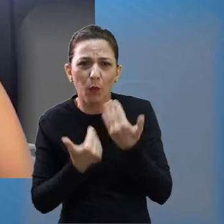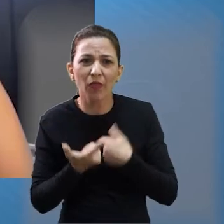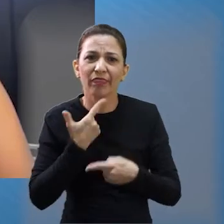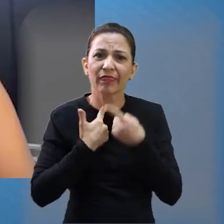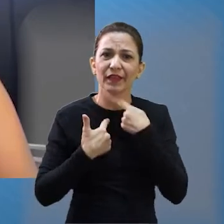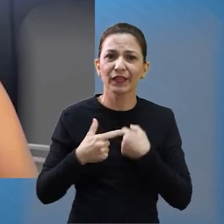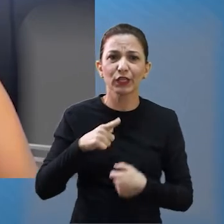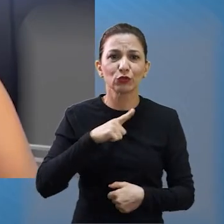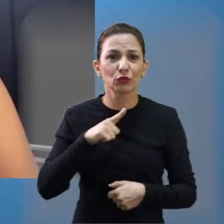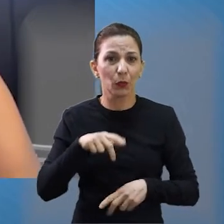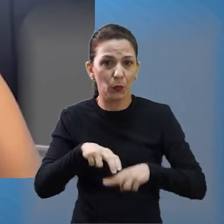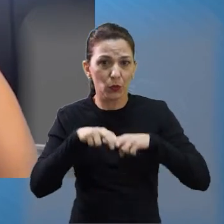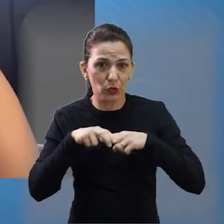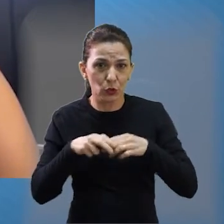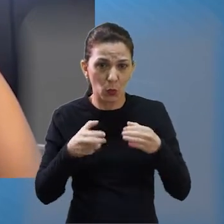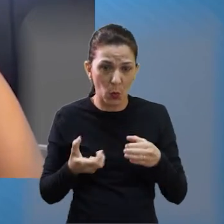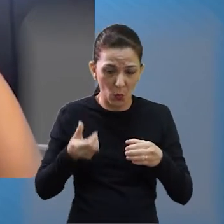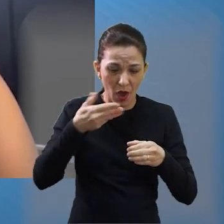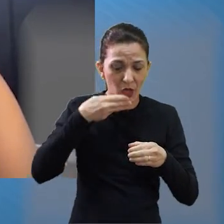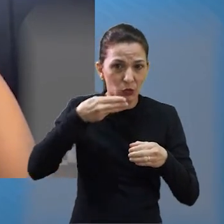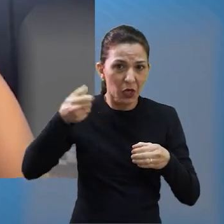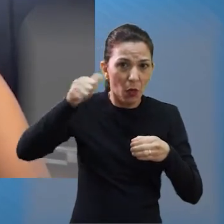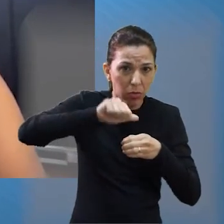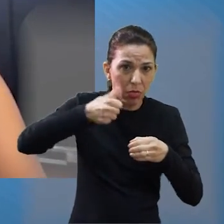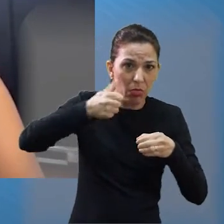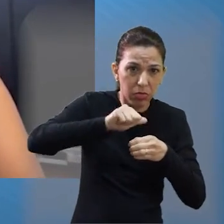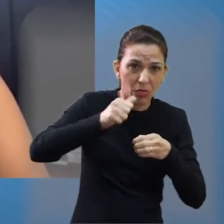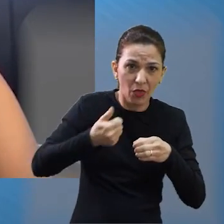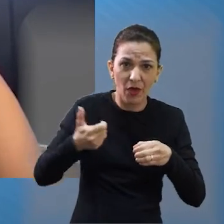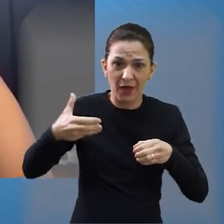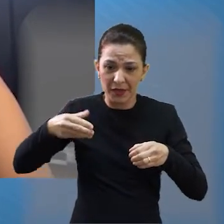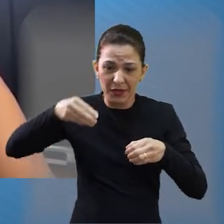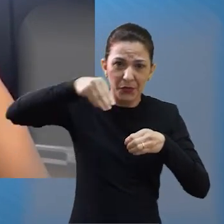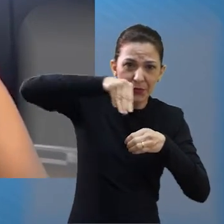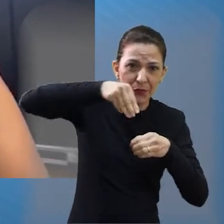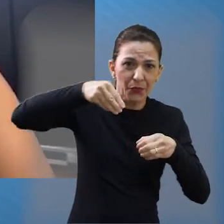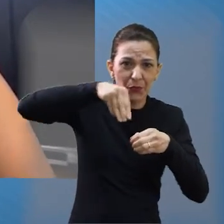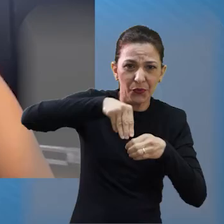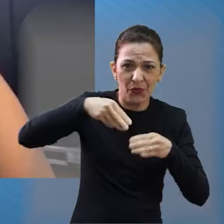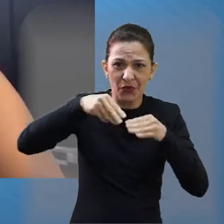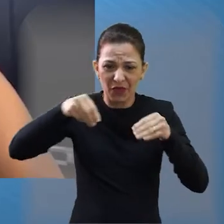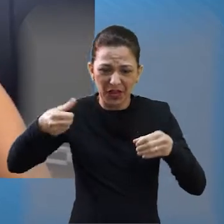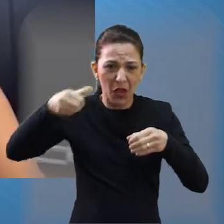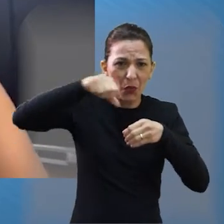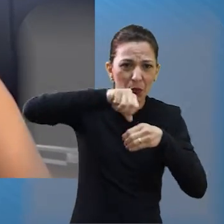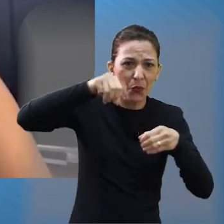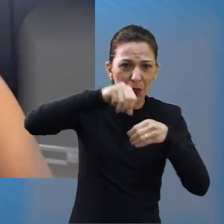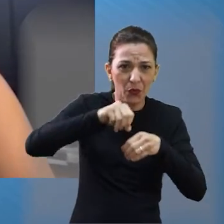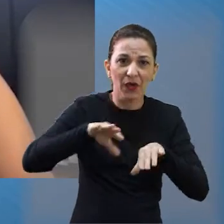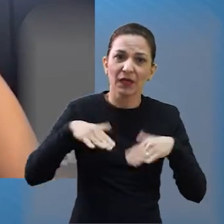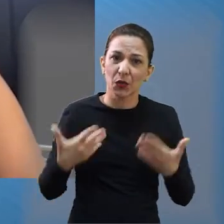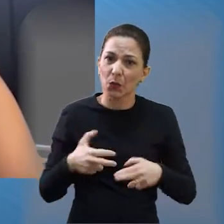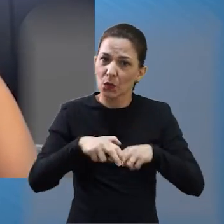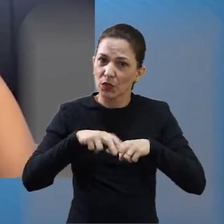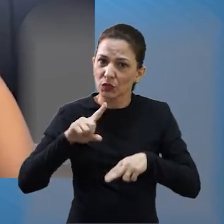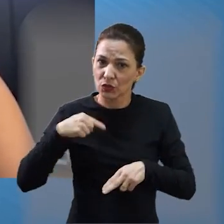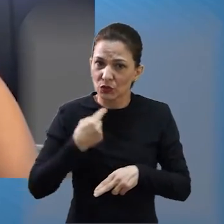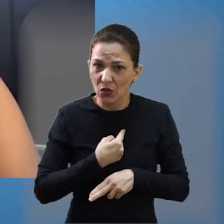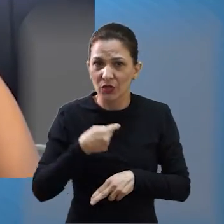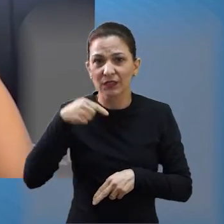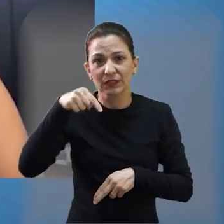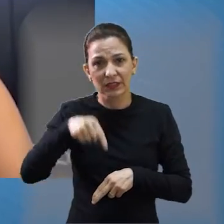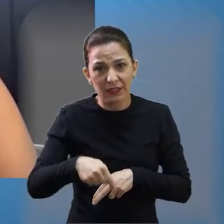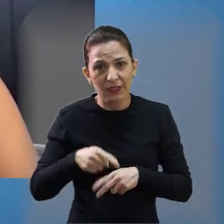tem pessoas que no desespero de comer fazem bebidas hipercalóricas, com leite condensado, com farinha láctea, apenas